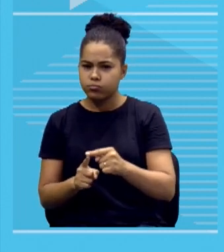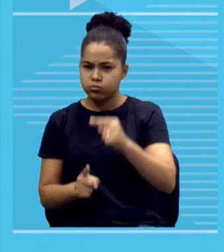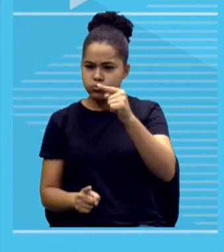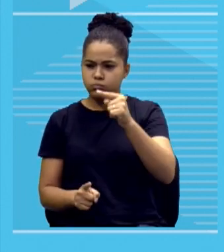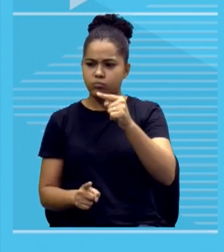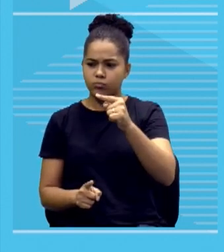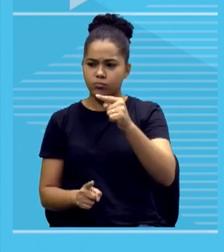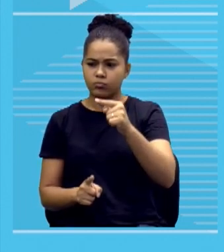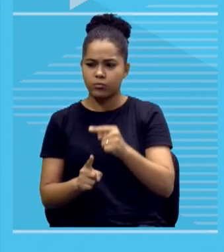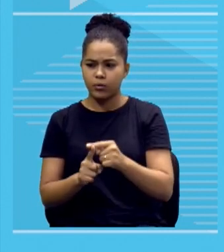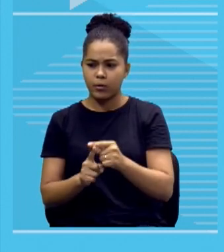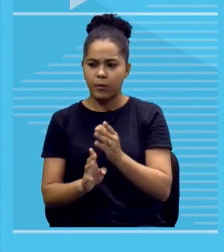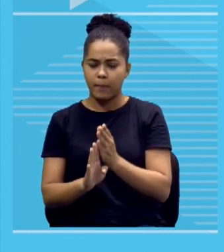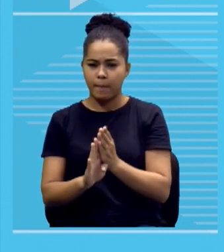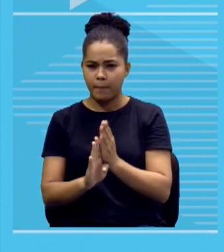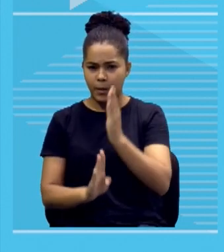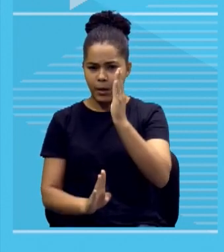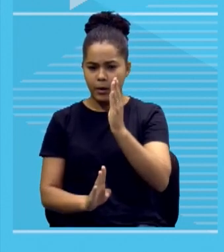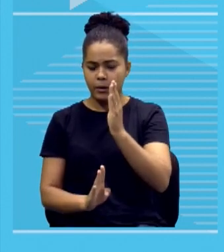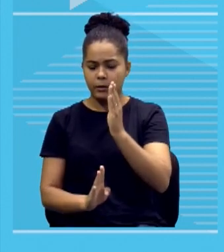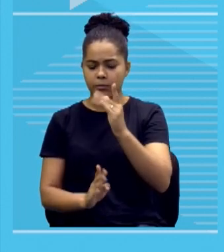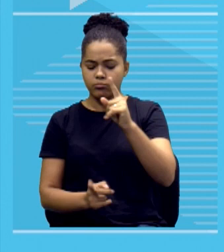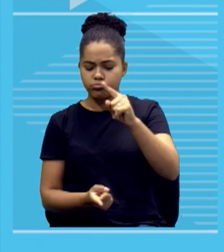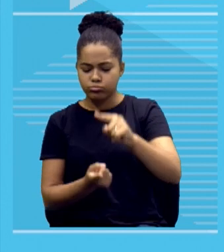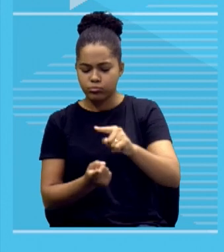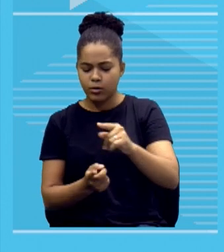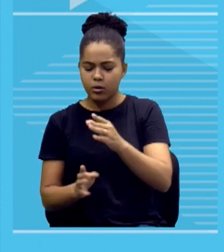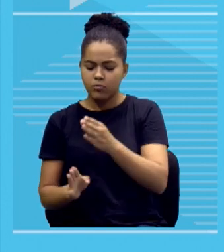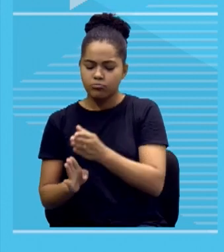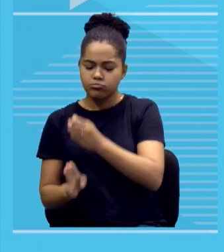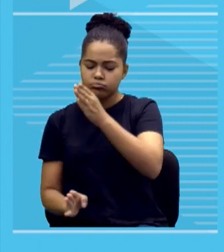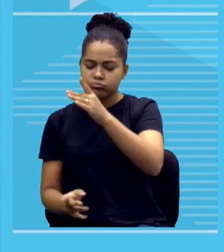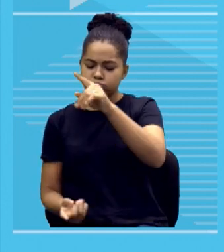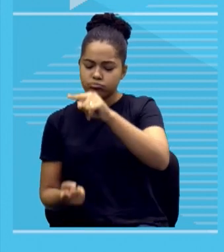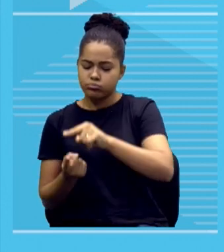ponto A até o ponto B.